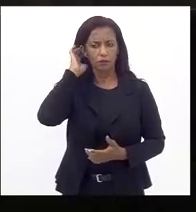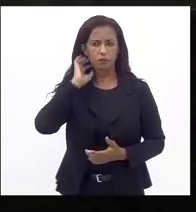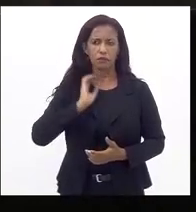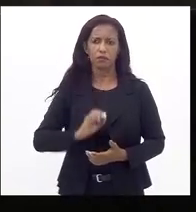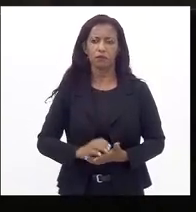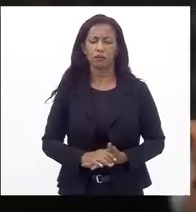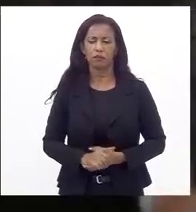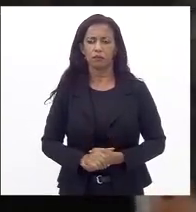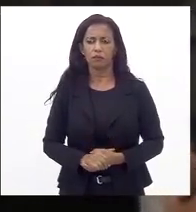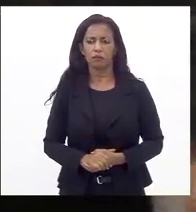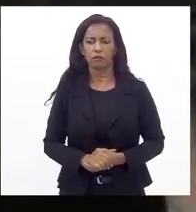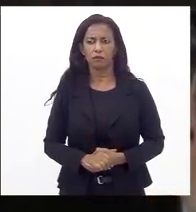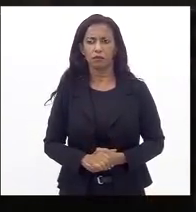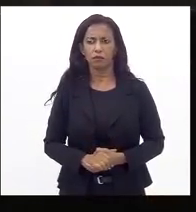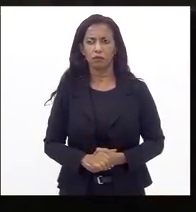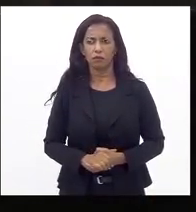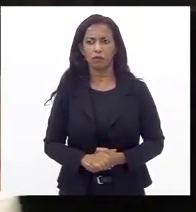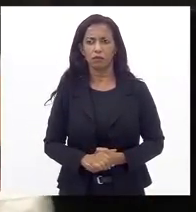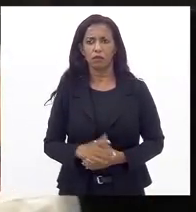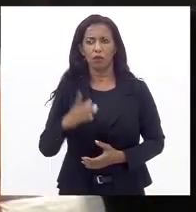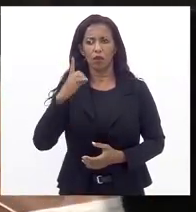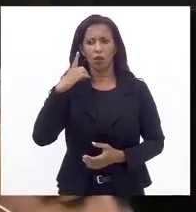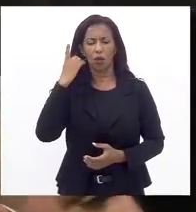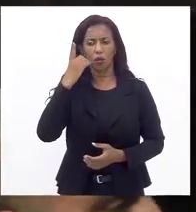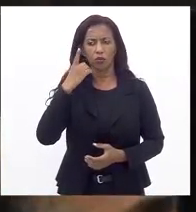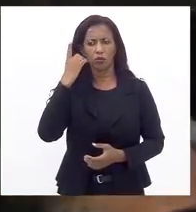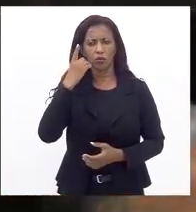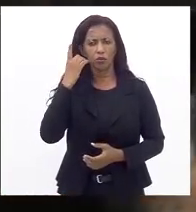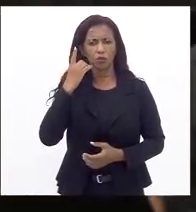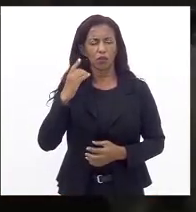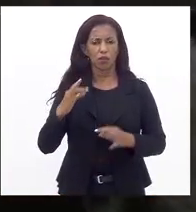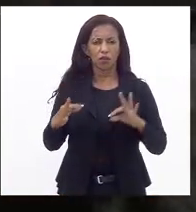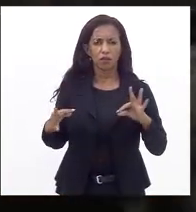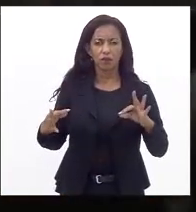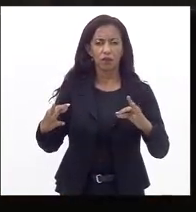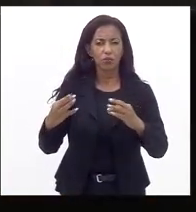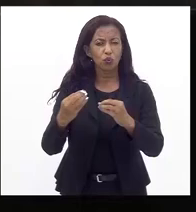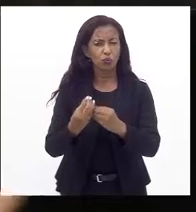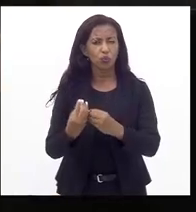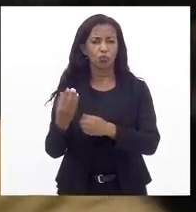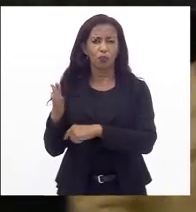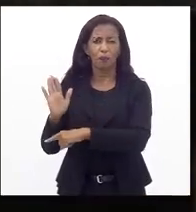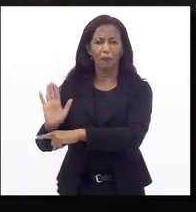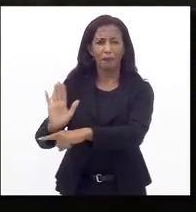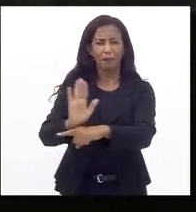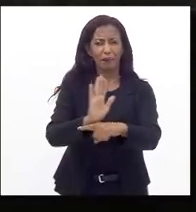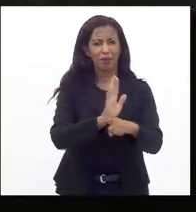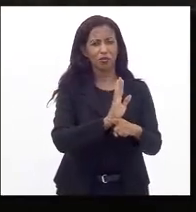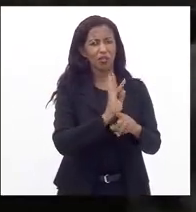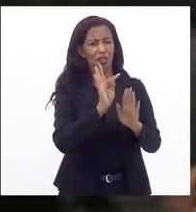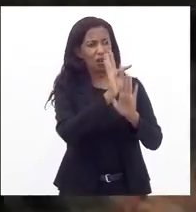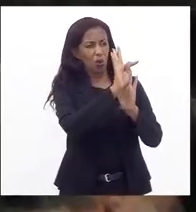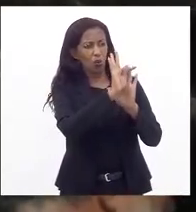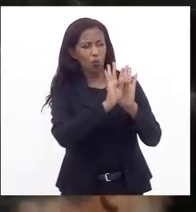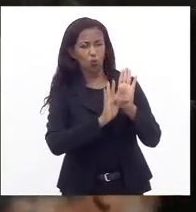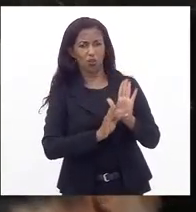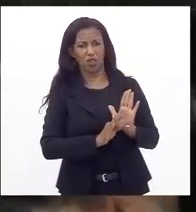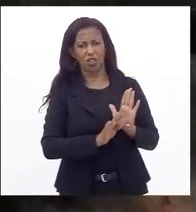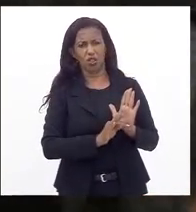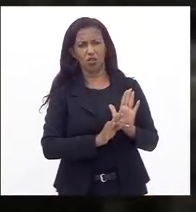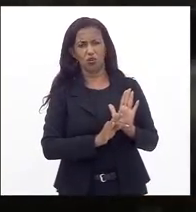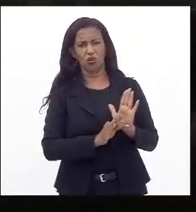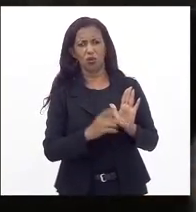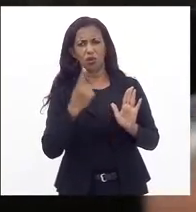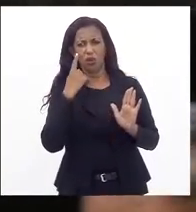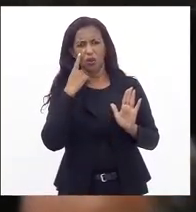E aí e os deputados que fizeram tudo para ajudar o texto original eu queria me